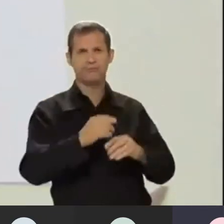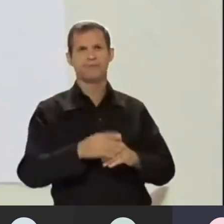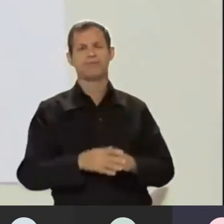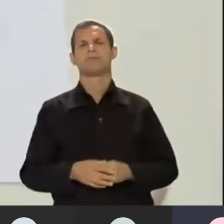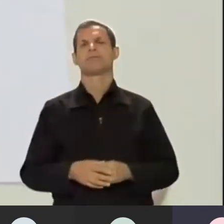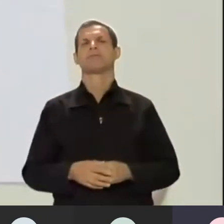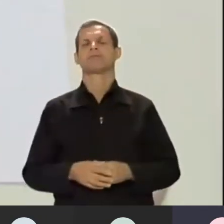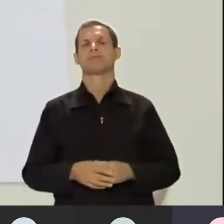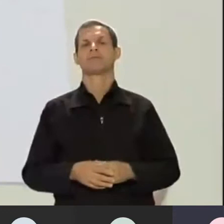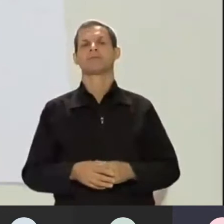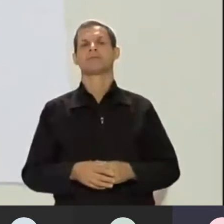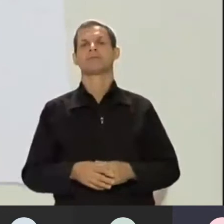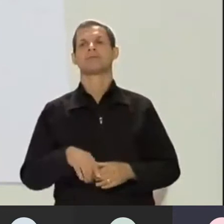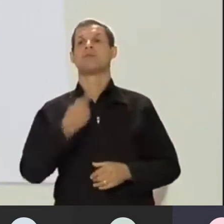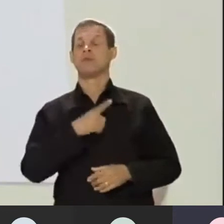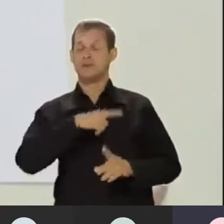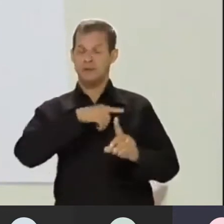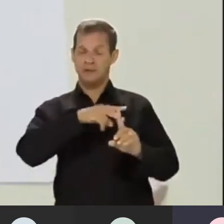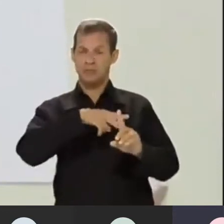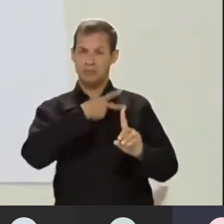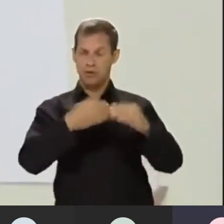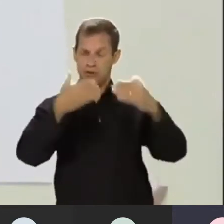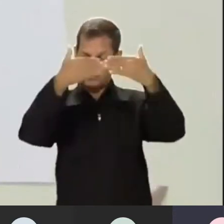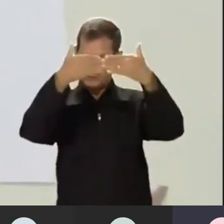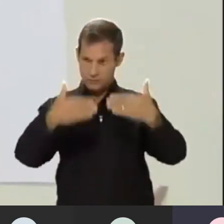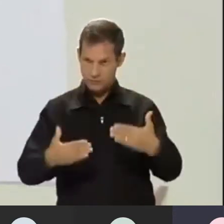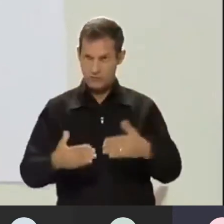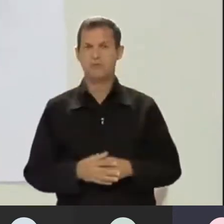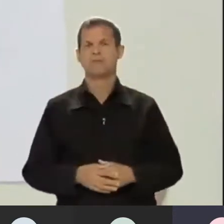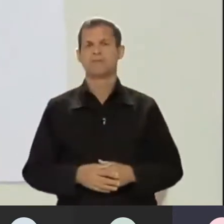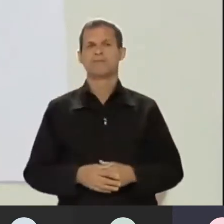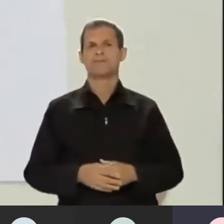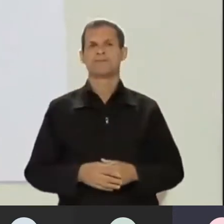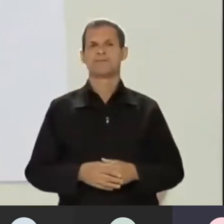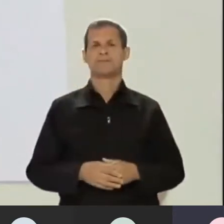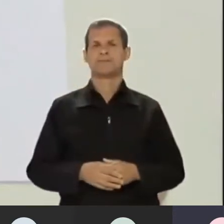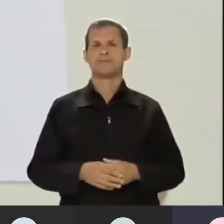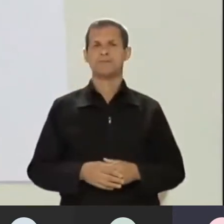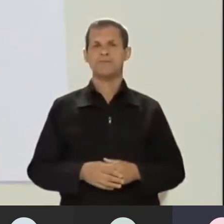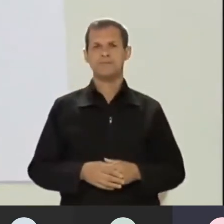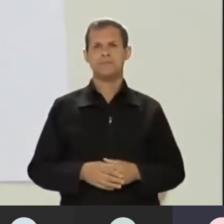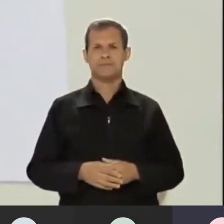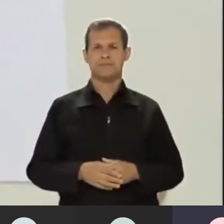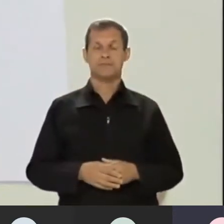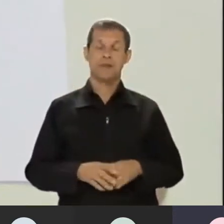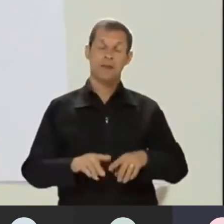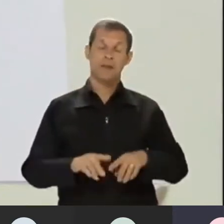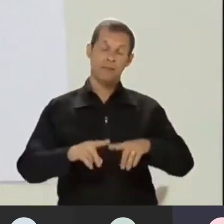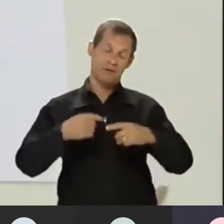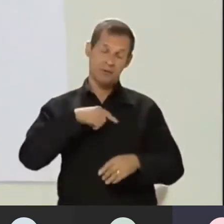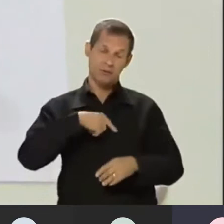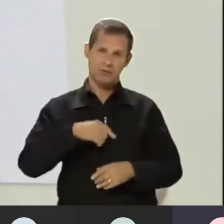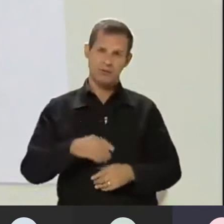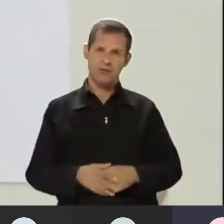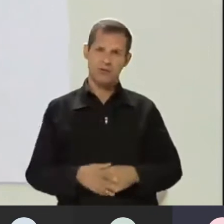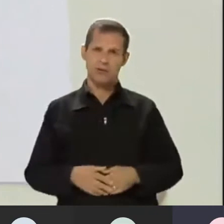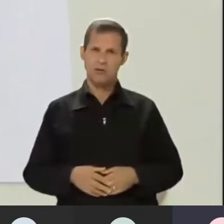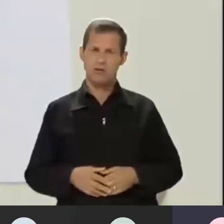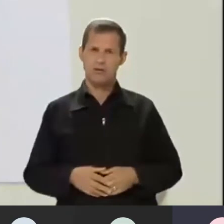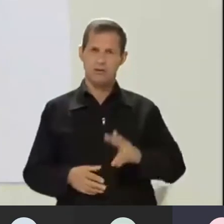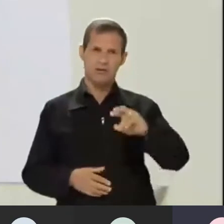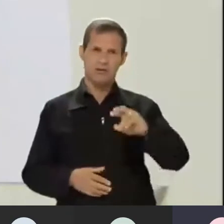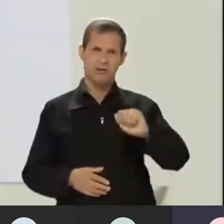duplas. Tá? Então, a gente pode pensar depois aqui nessas partes que a gente consegue, paredes duplas, e aqui eu tenho essa